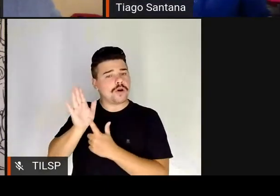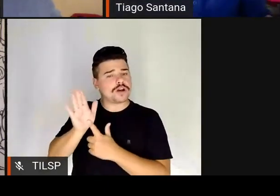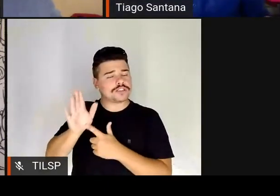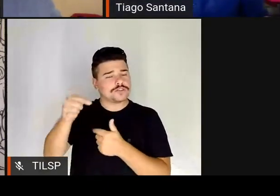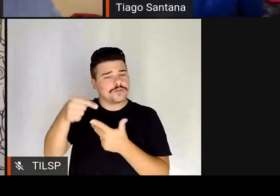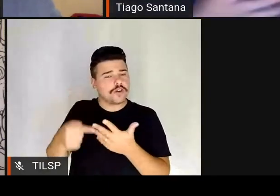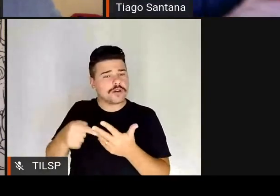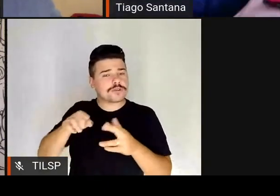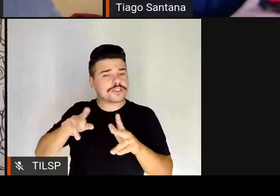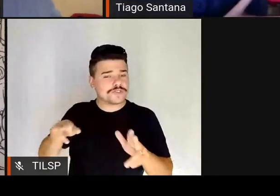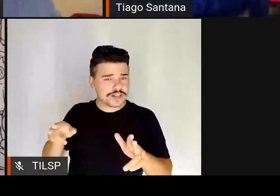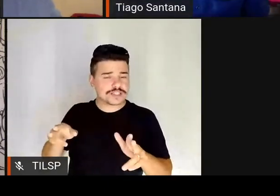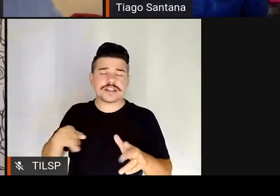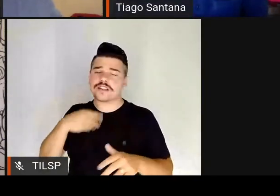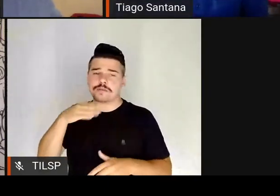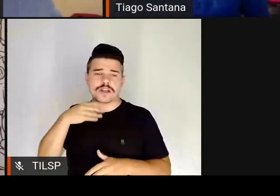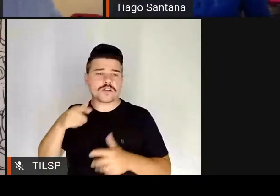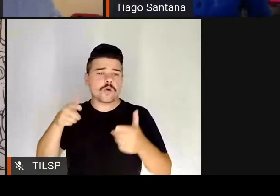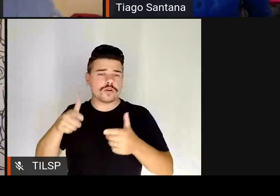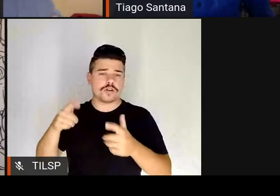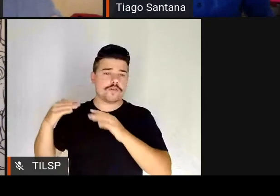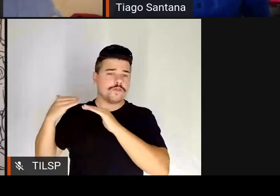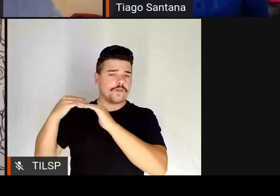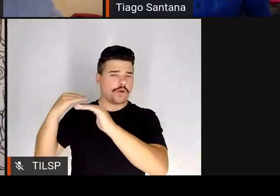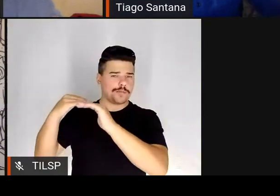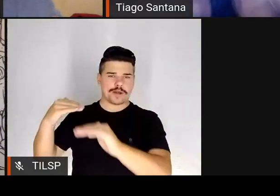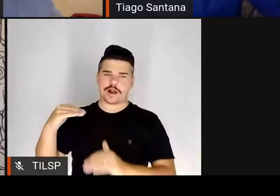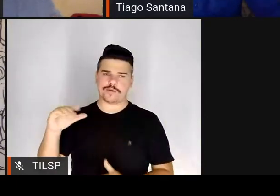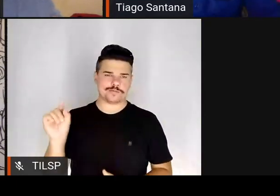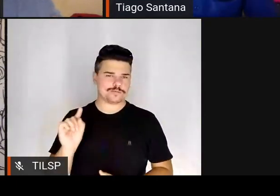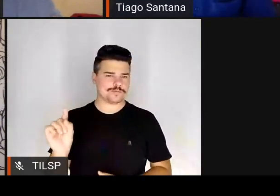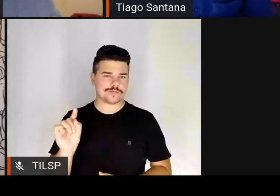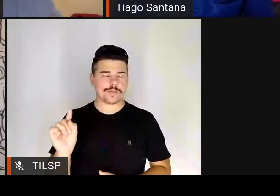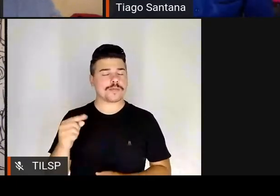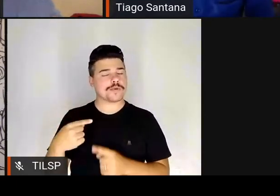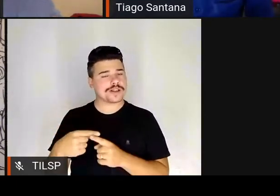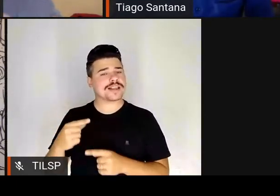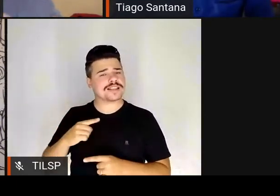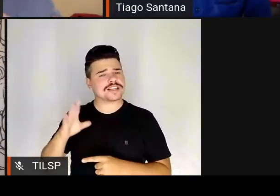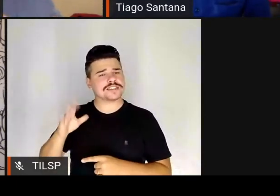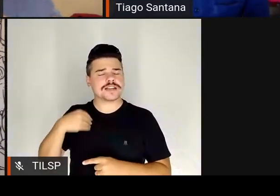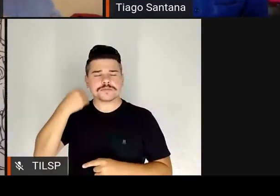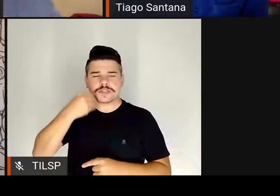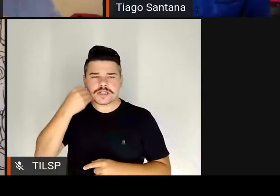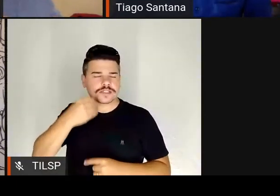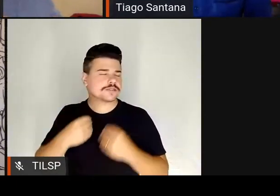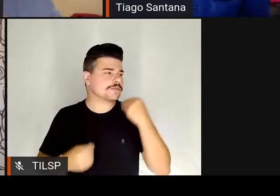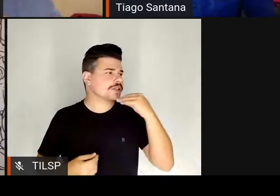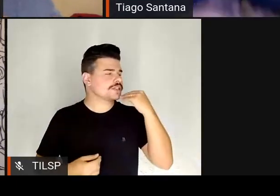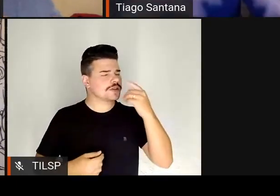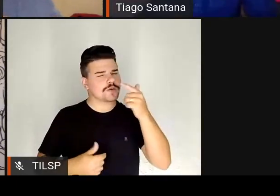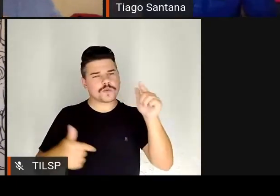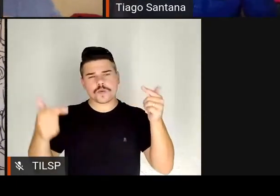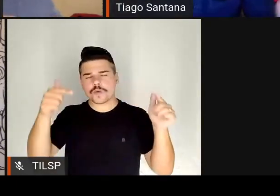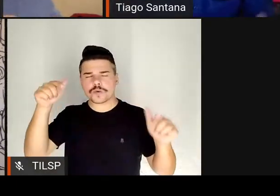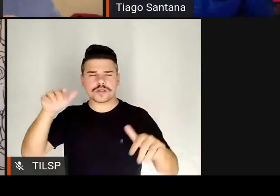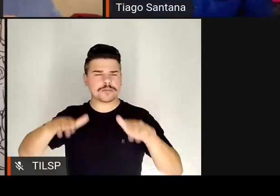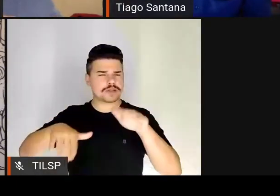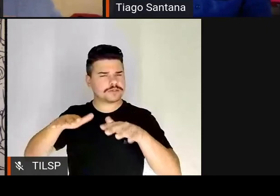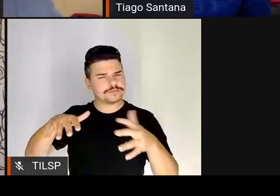veículo formal, né? A gente tem várias experiências de trabalho que independe de onde. Então a gente